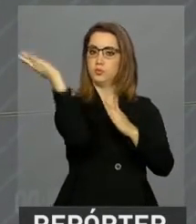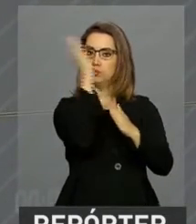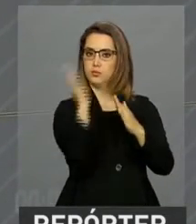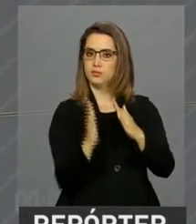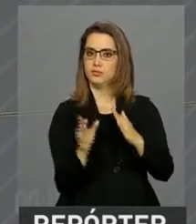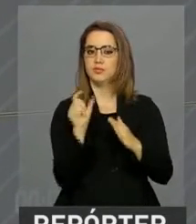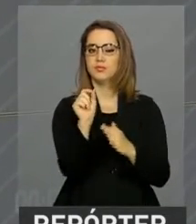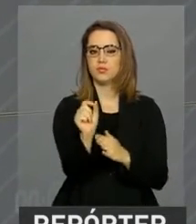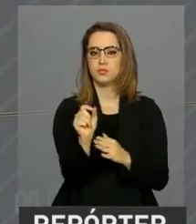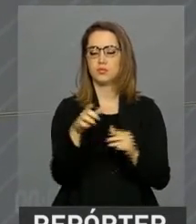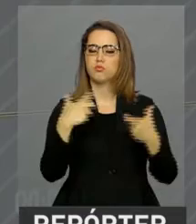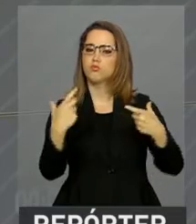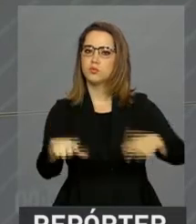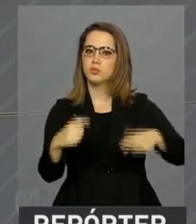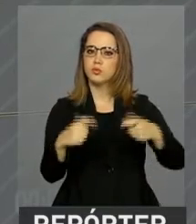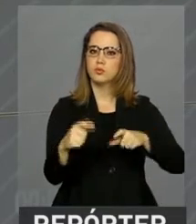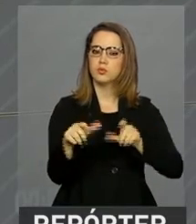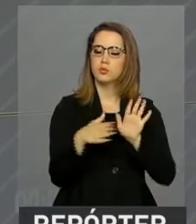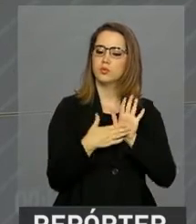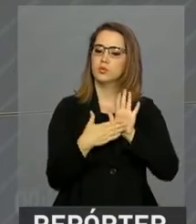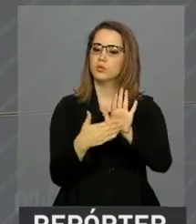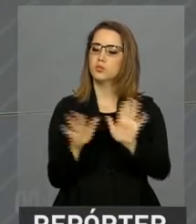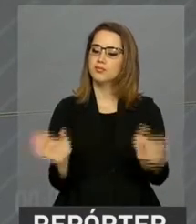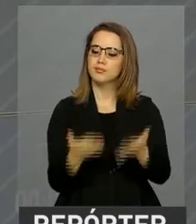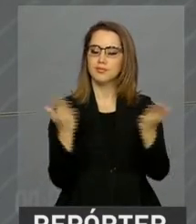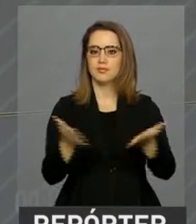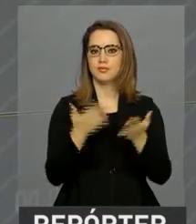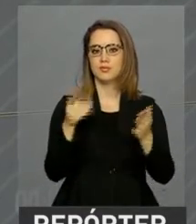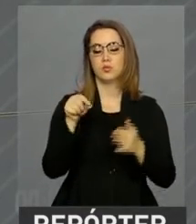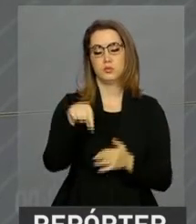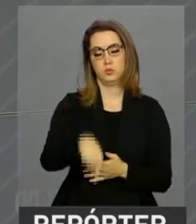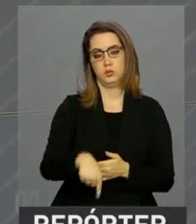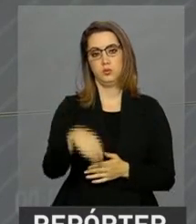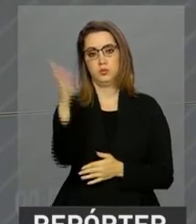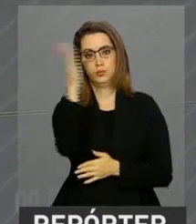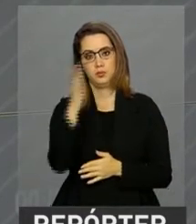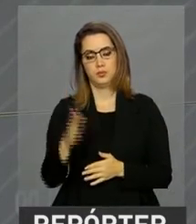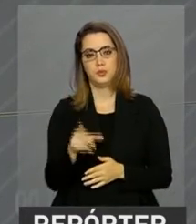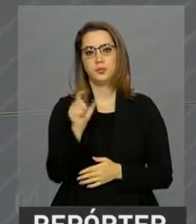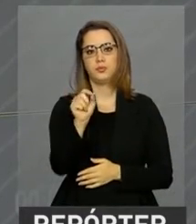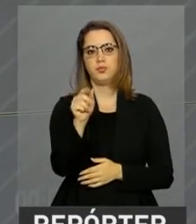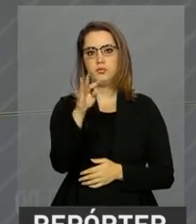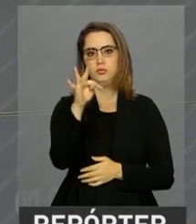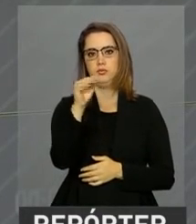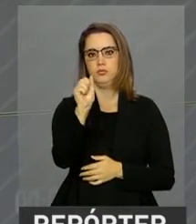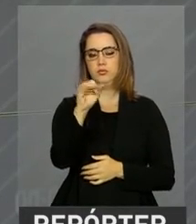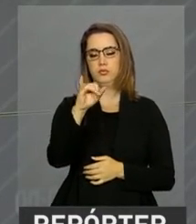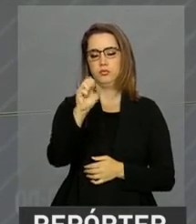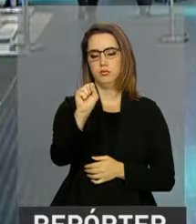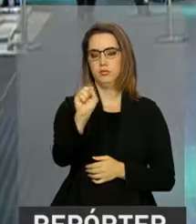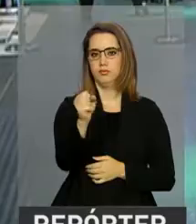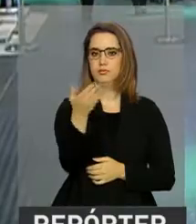o país durante os Jogos Olímpicos e Paralímpicos. Quem mostra pra gente é a repórter Thaisa Dias.